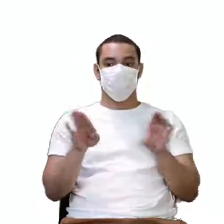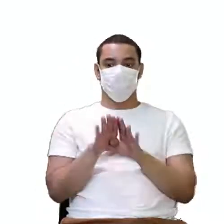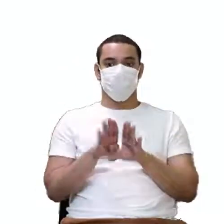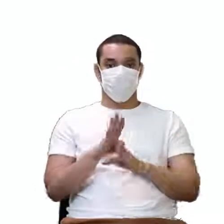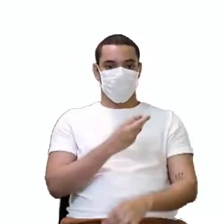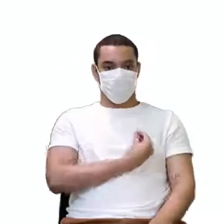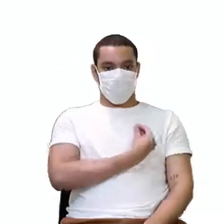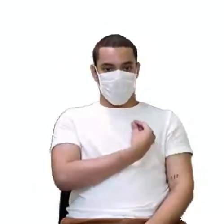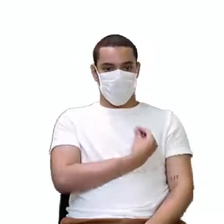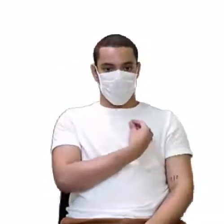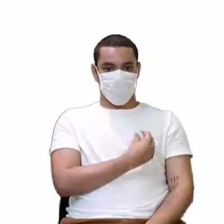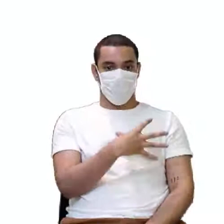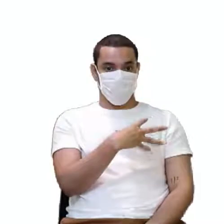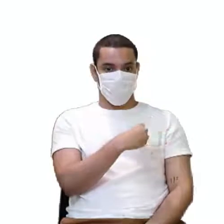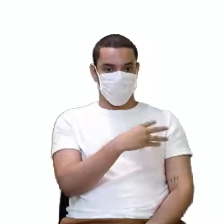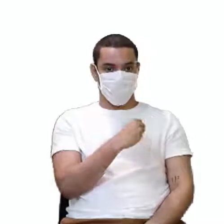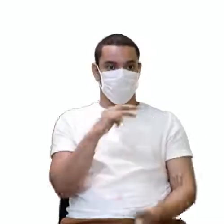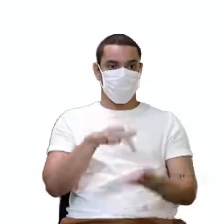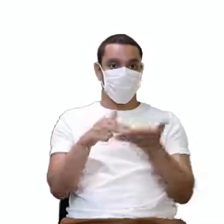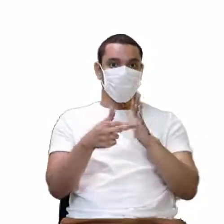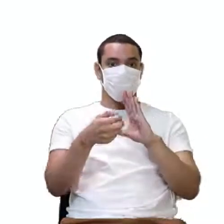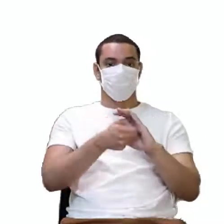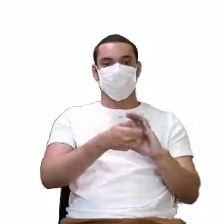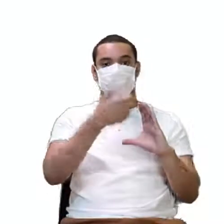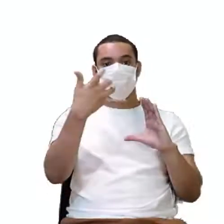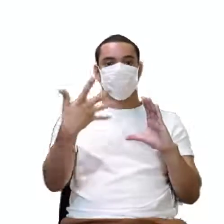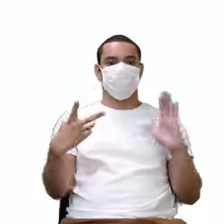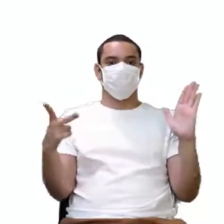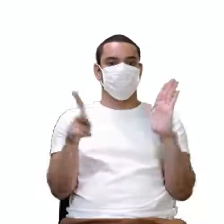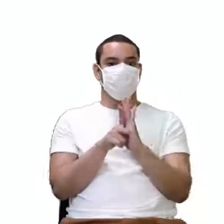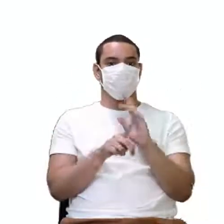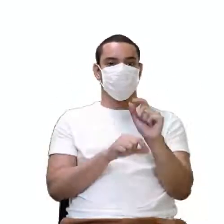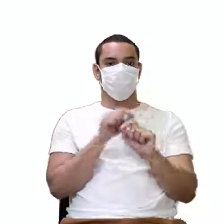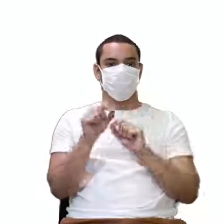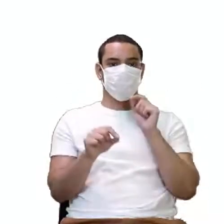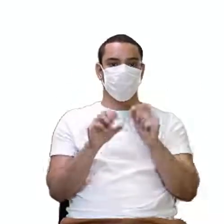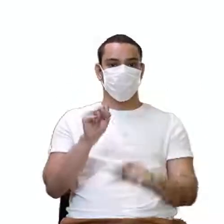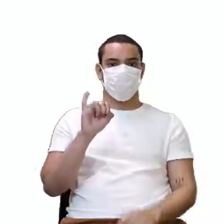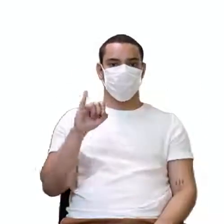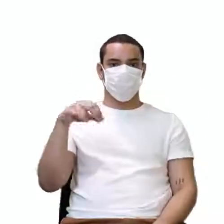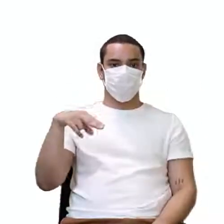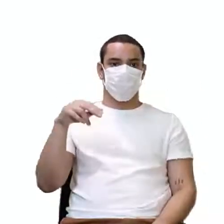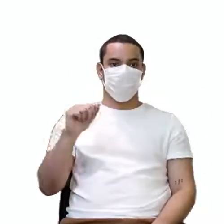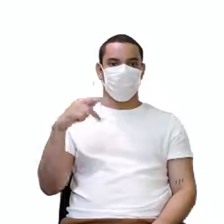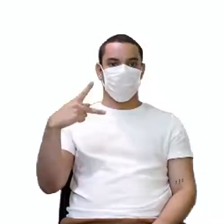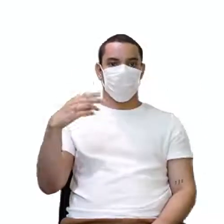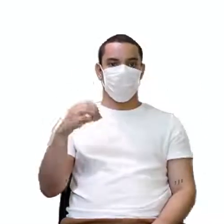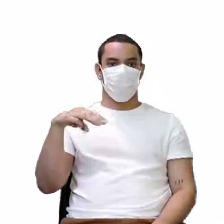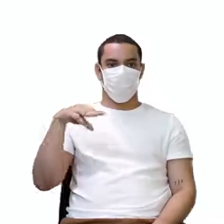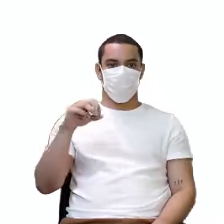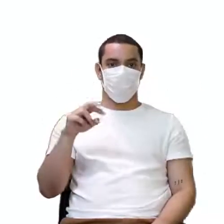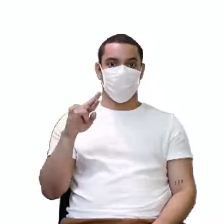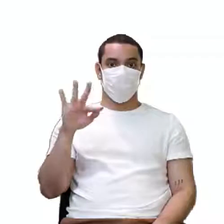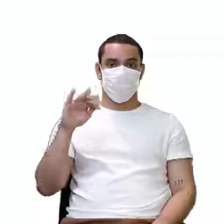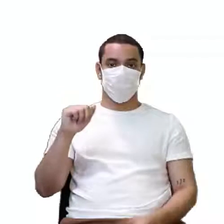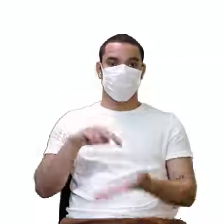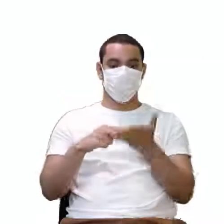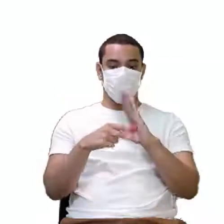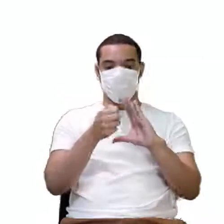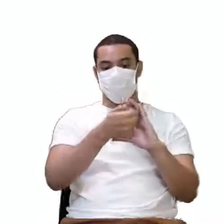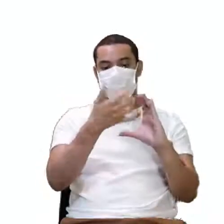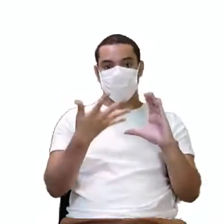presença dessas mamas é caracterizada como uma sinapomorfia, que é uma característica que está